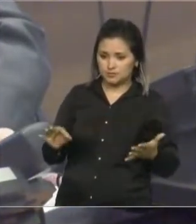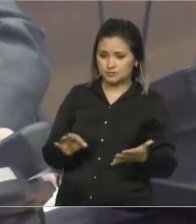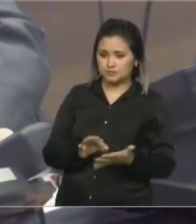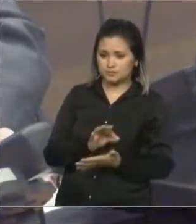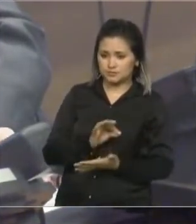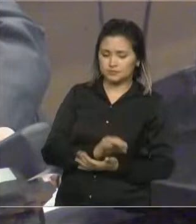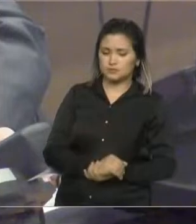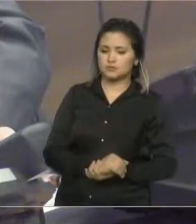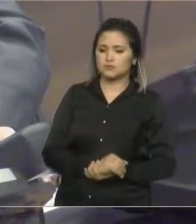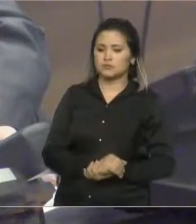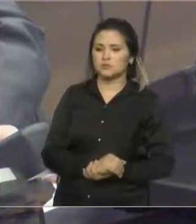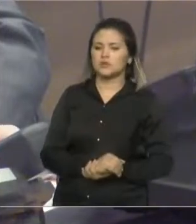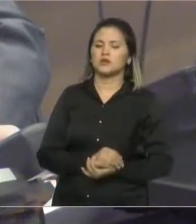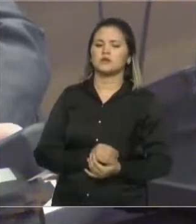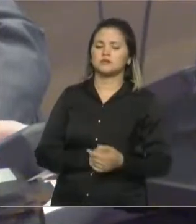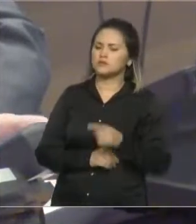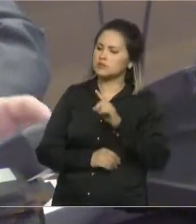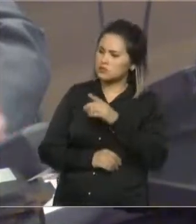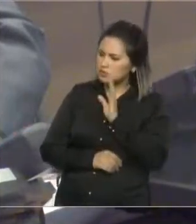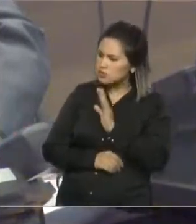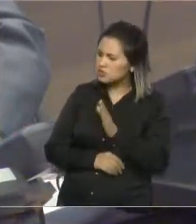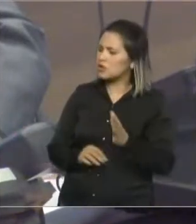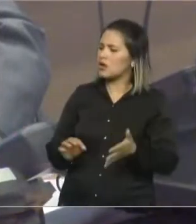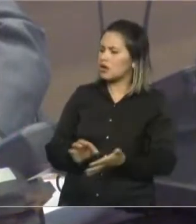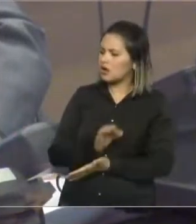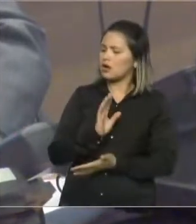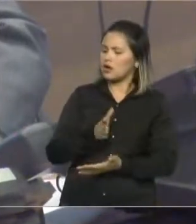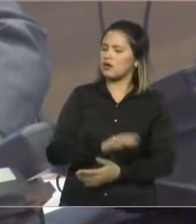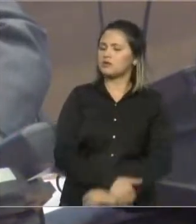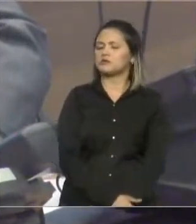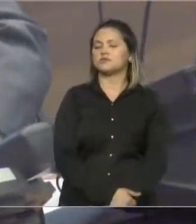Excelência já está inscrita. Tá, obrigado.